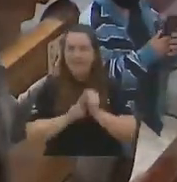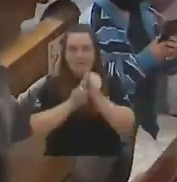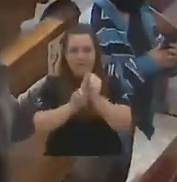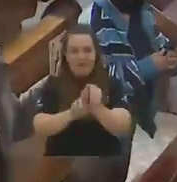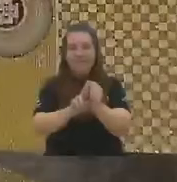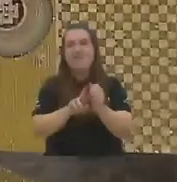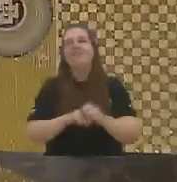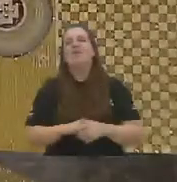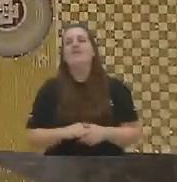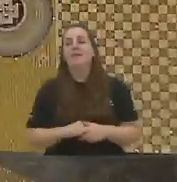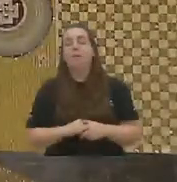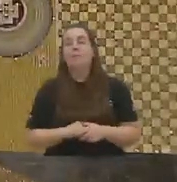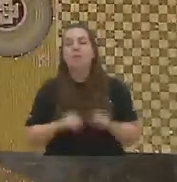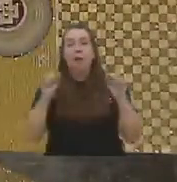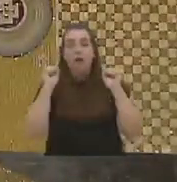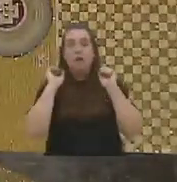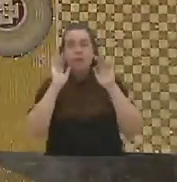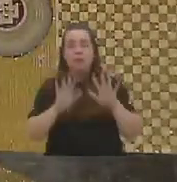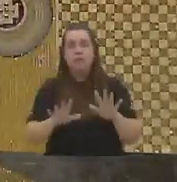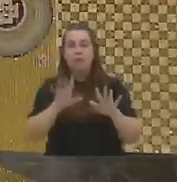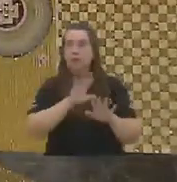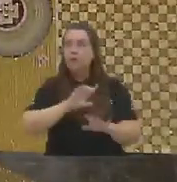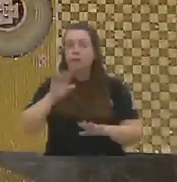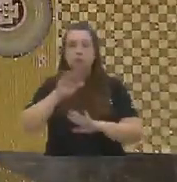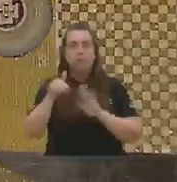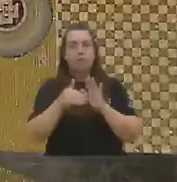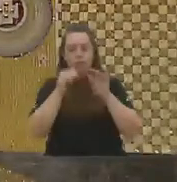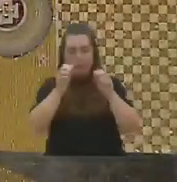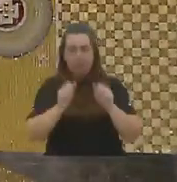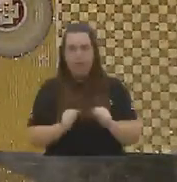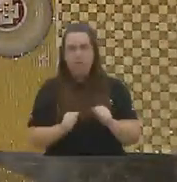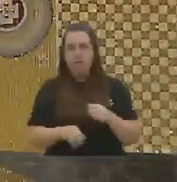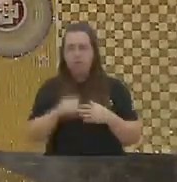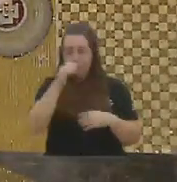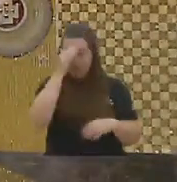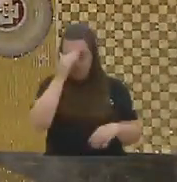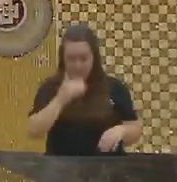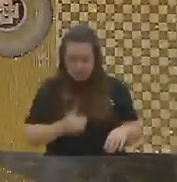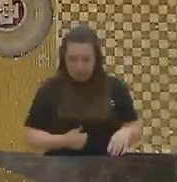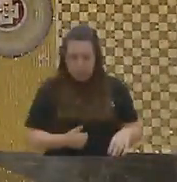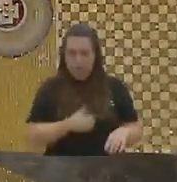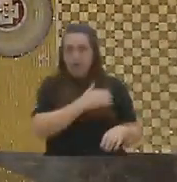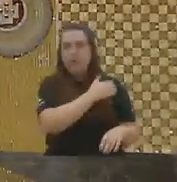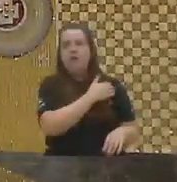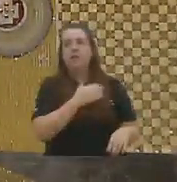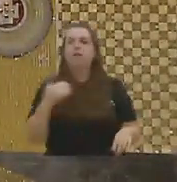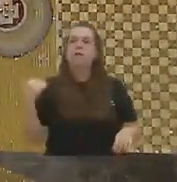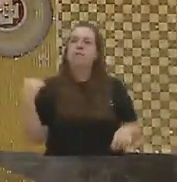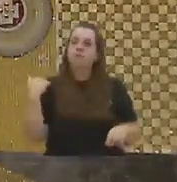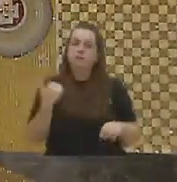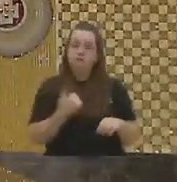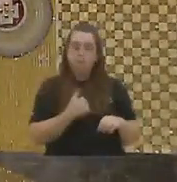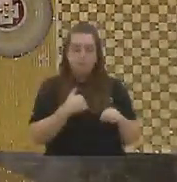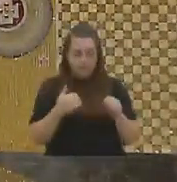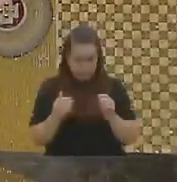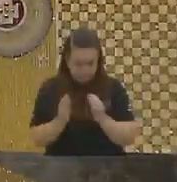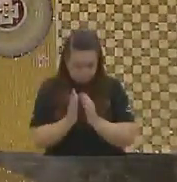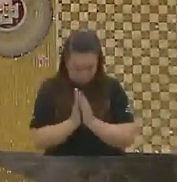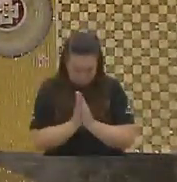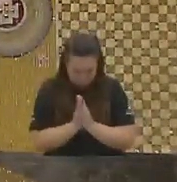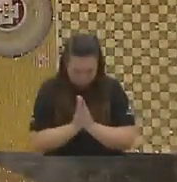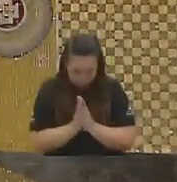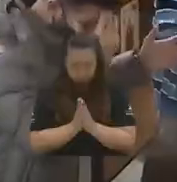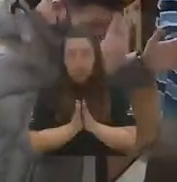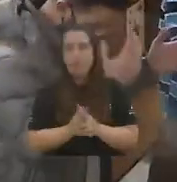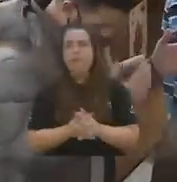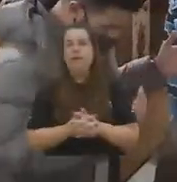no meio de nós. Abençoe-vos, Deus Todo-Poderoso, Pai e Filho Espírito